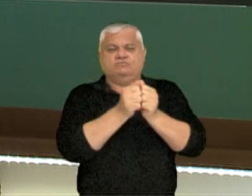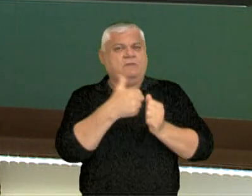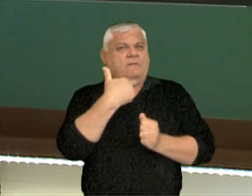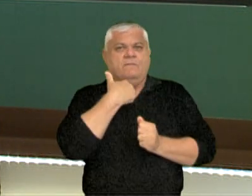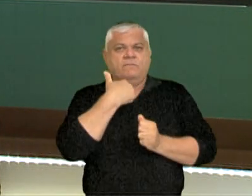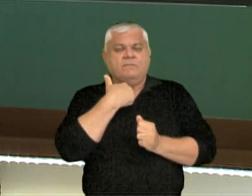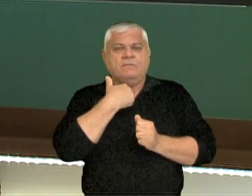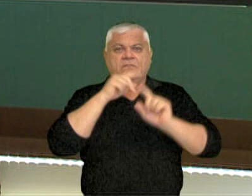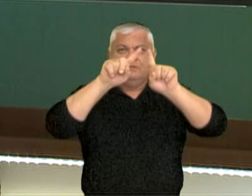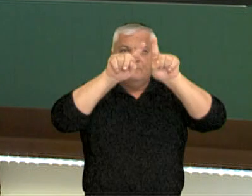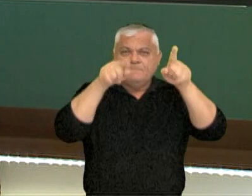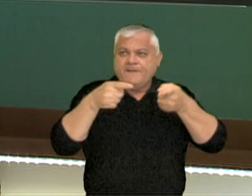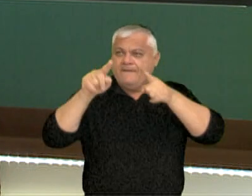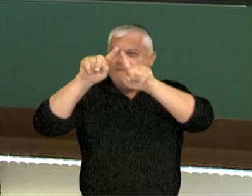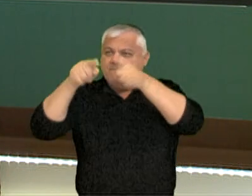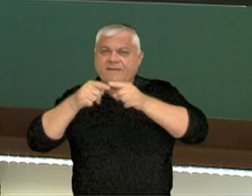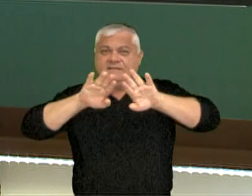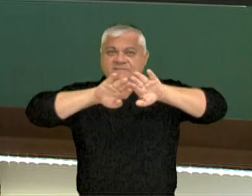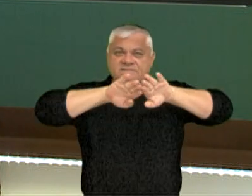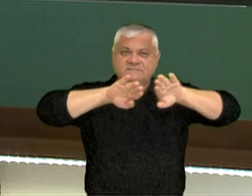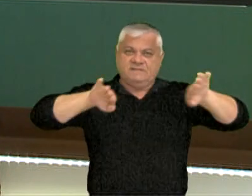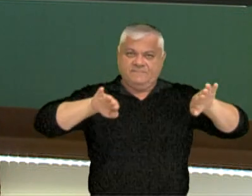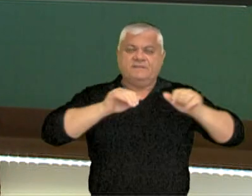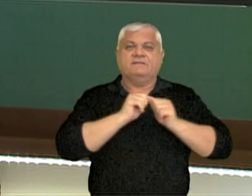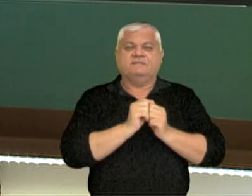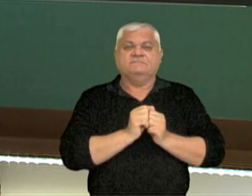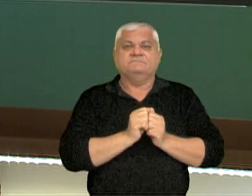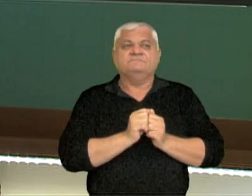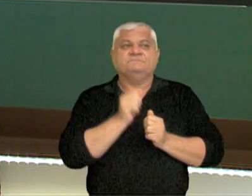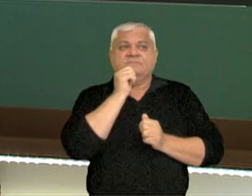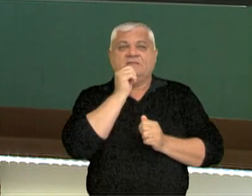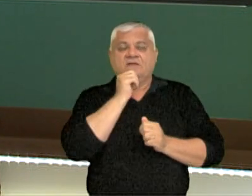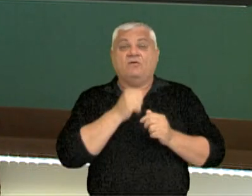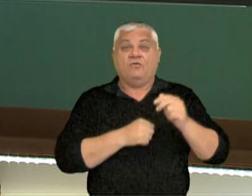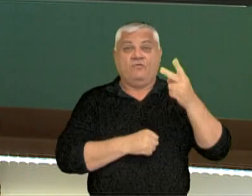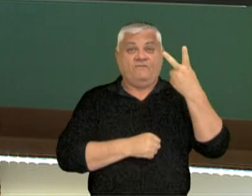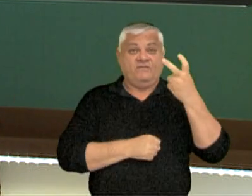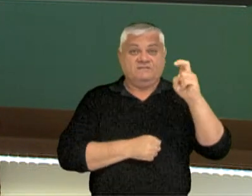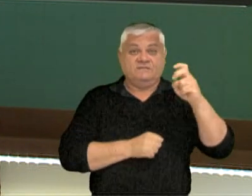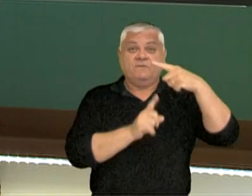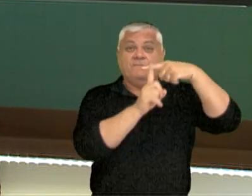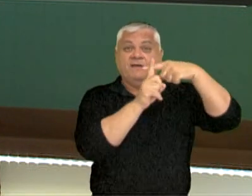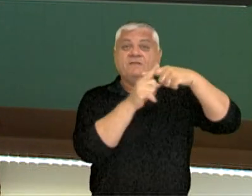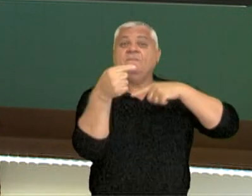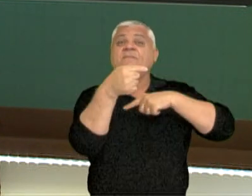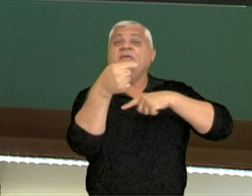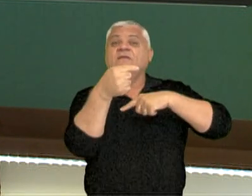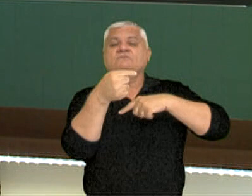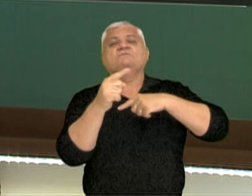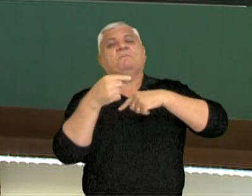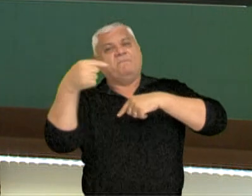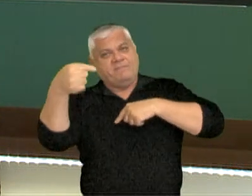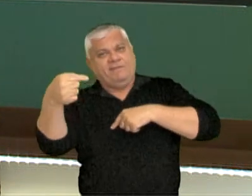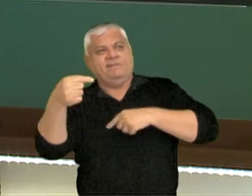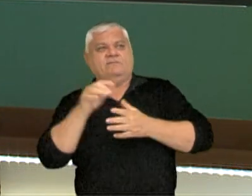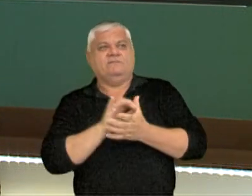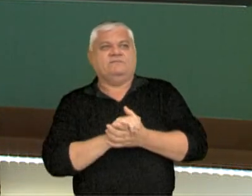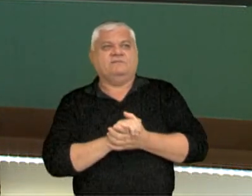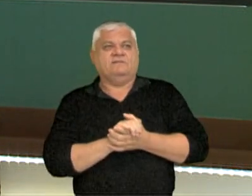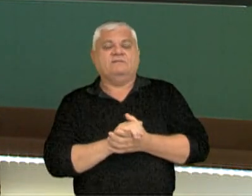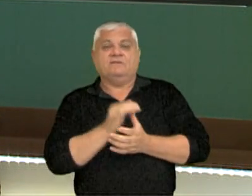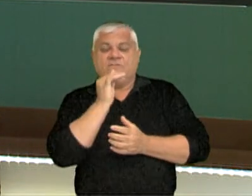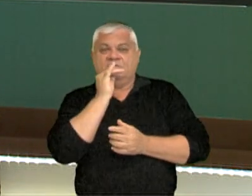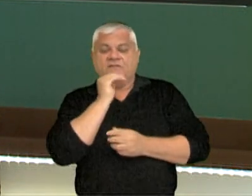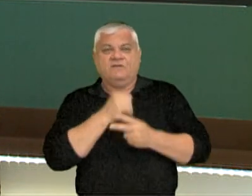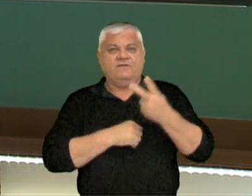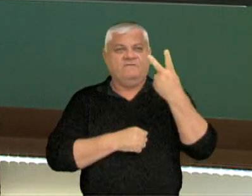por isso que eu coloco esse valor negativo dentro do parênteses. Mais com menos é menos. Então, veja, os